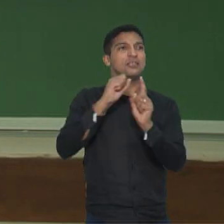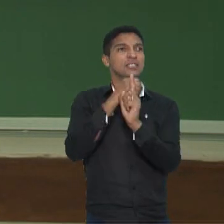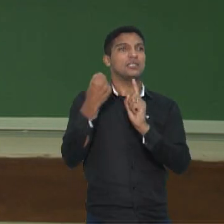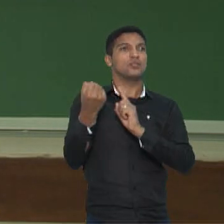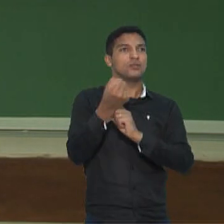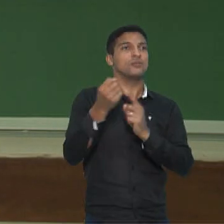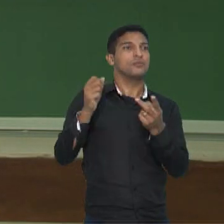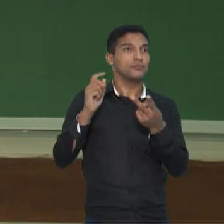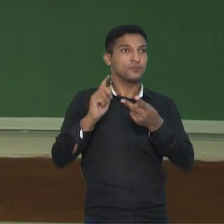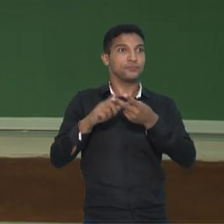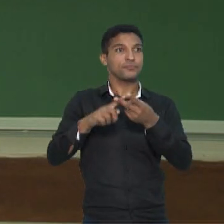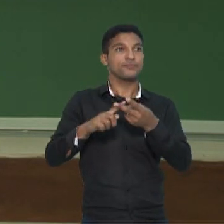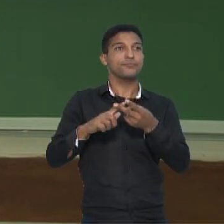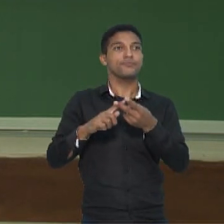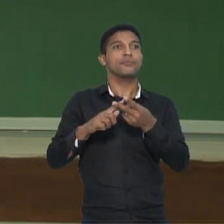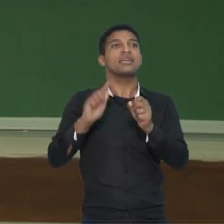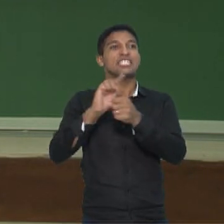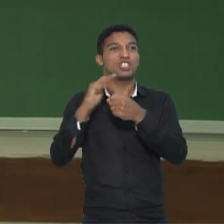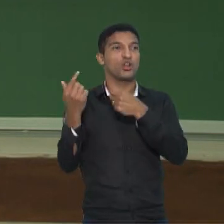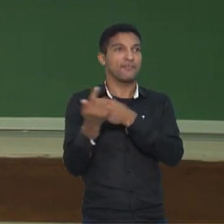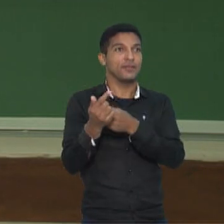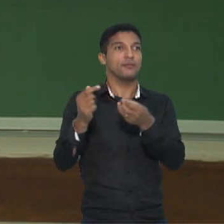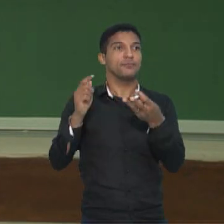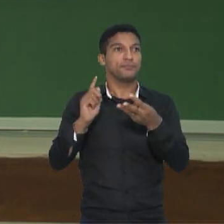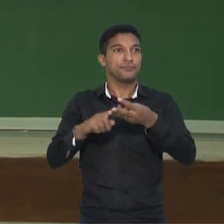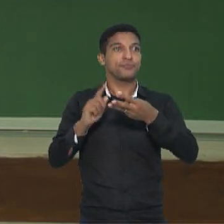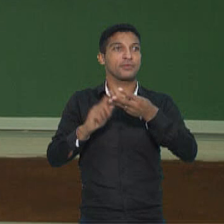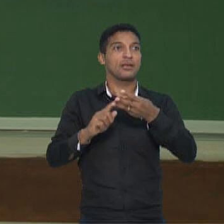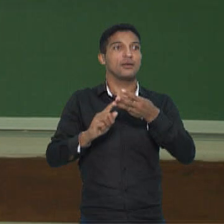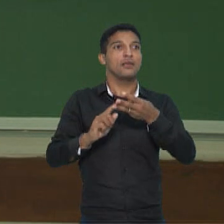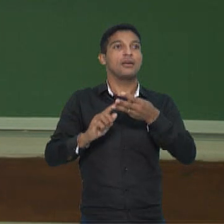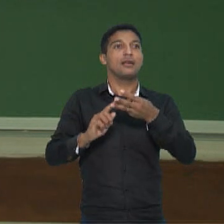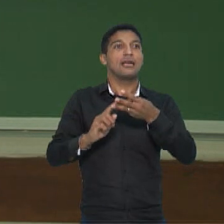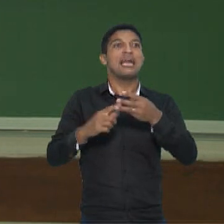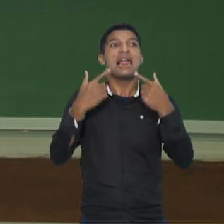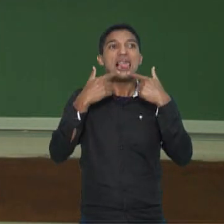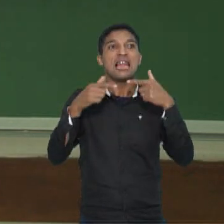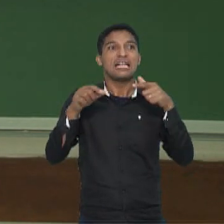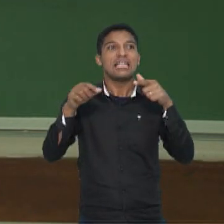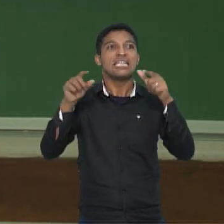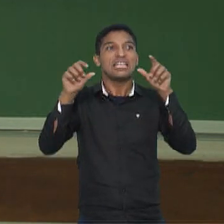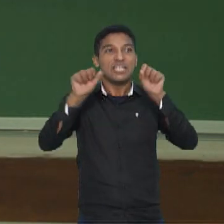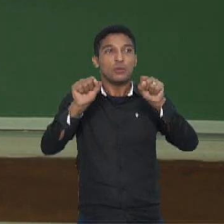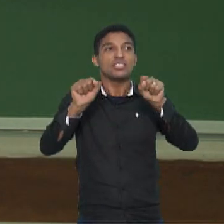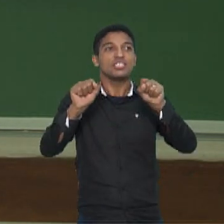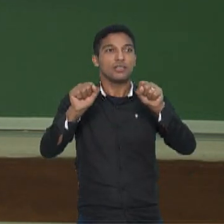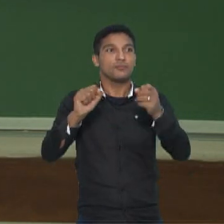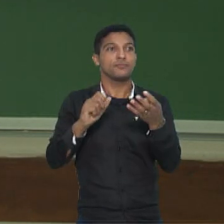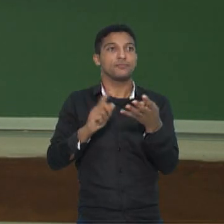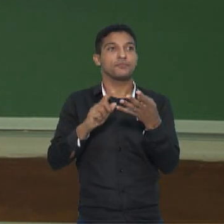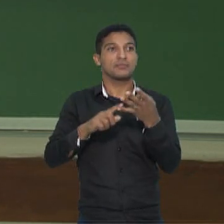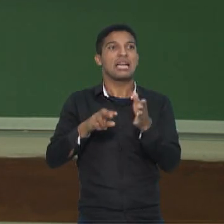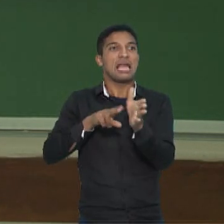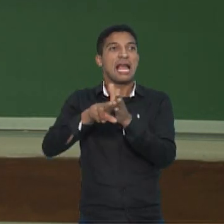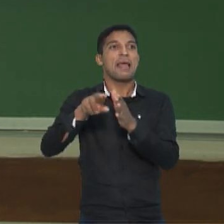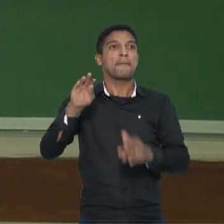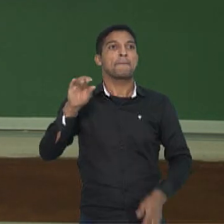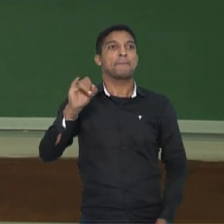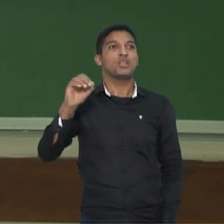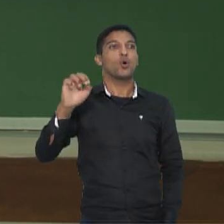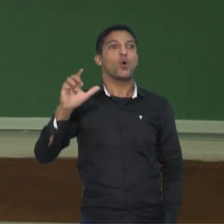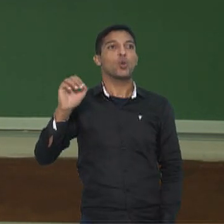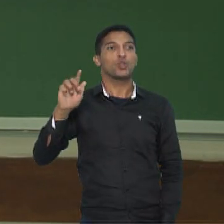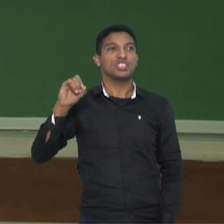mas prático, próximo a nós. Você que está no litoral, você pode não ser do litoral, mas você já ouviu falar no